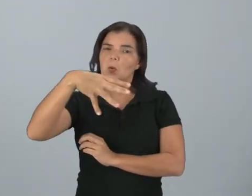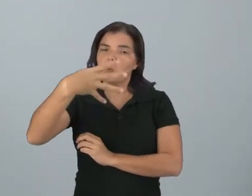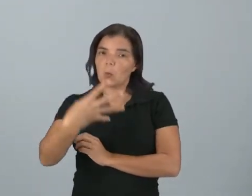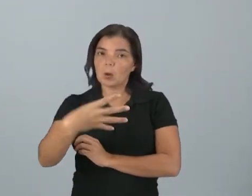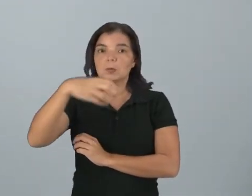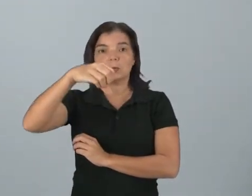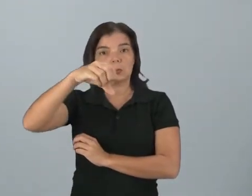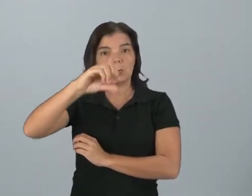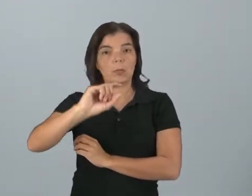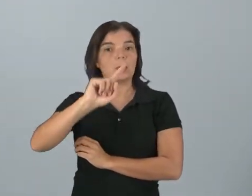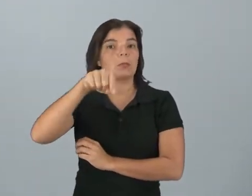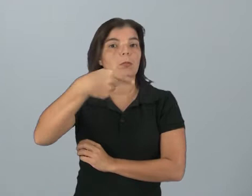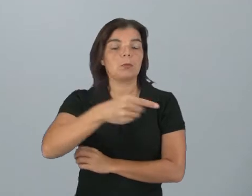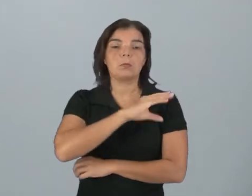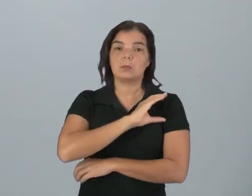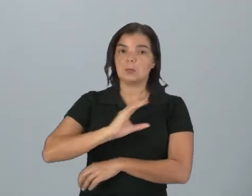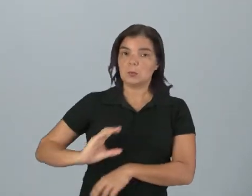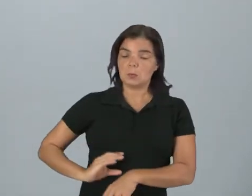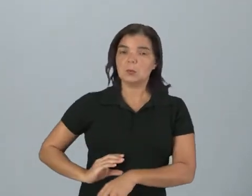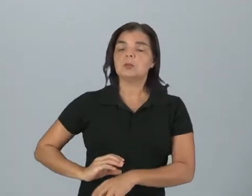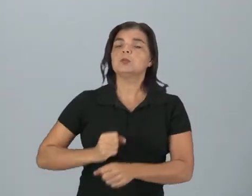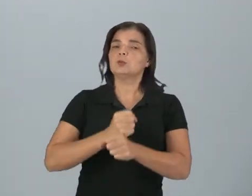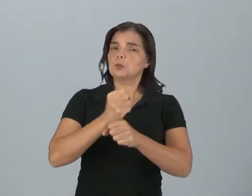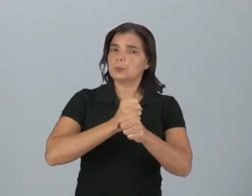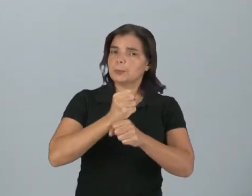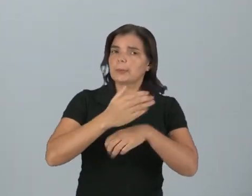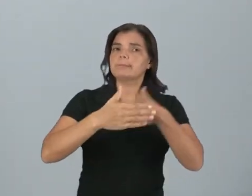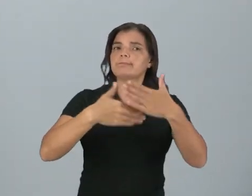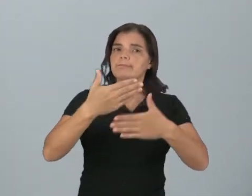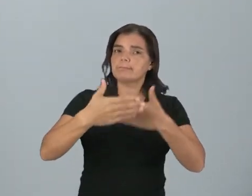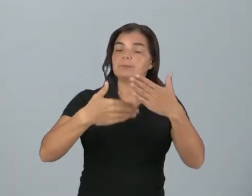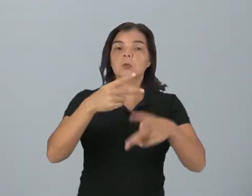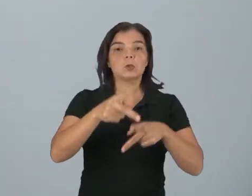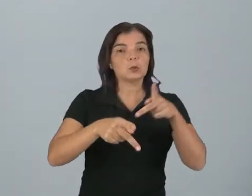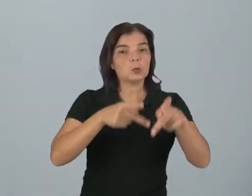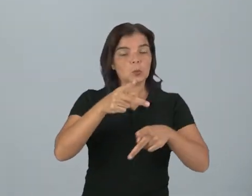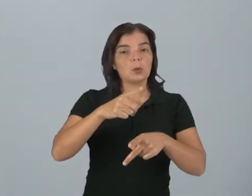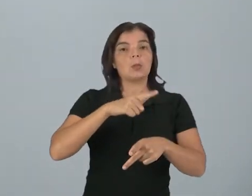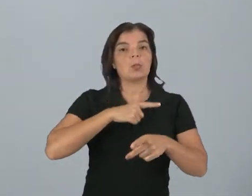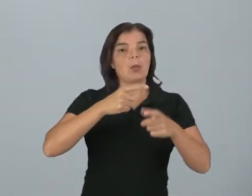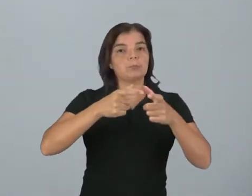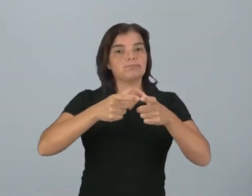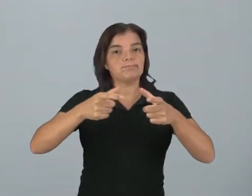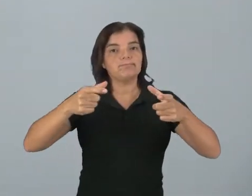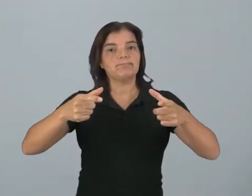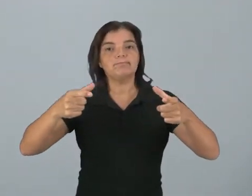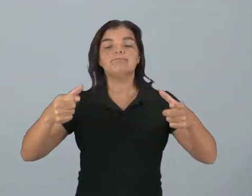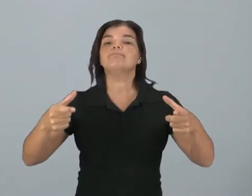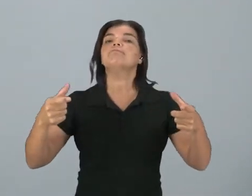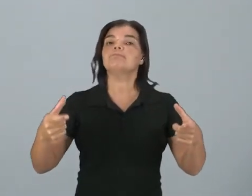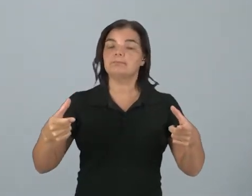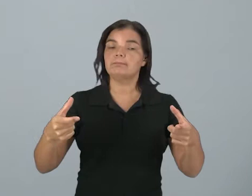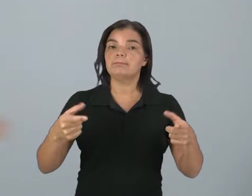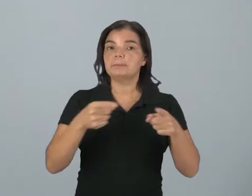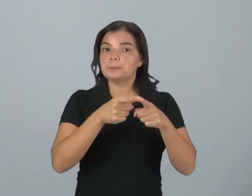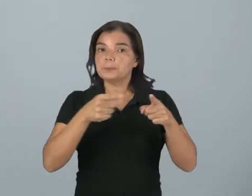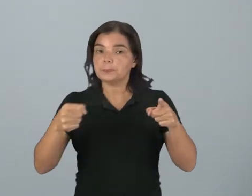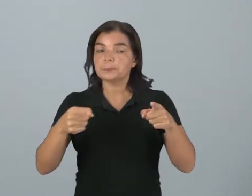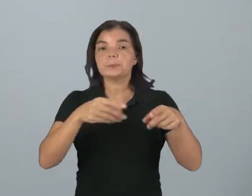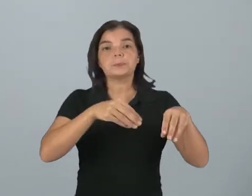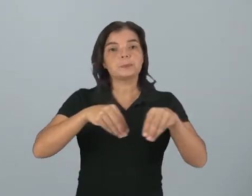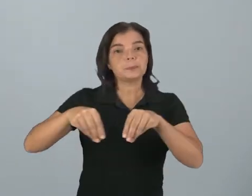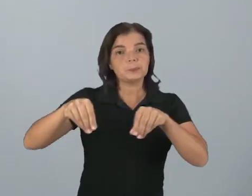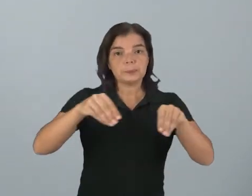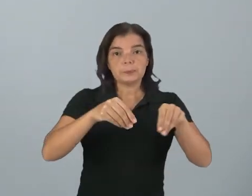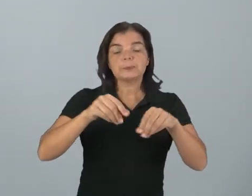1490 depois de Cristo. Então, são muitos e muitos anos que essas civilizações tiveram para se desenvolver nesses